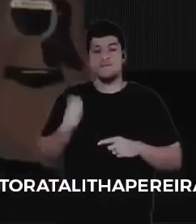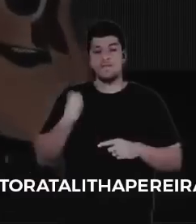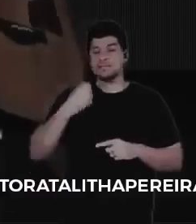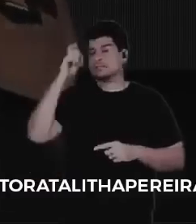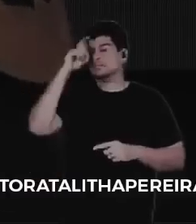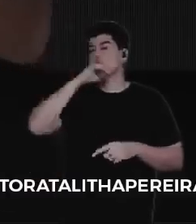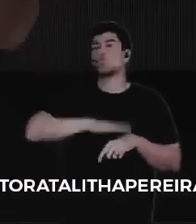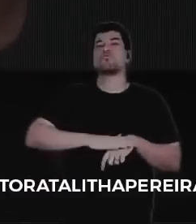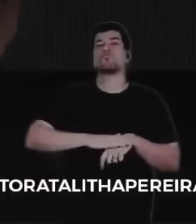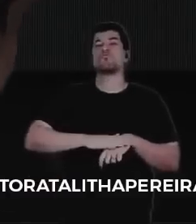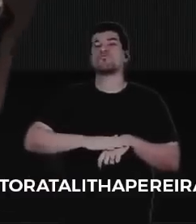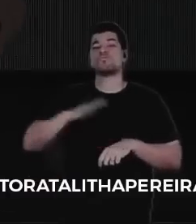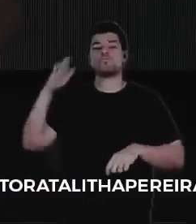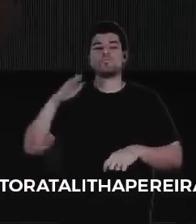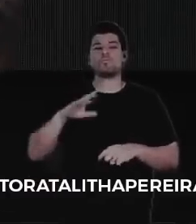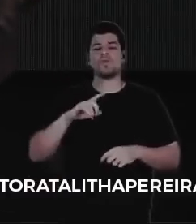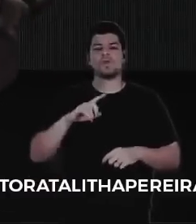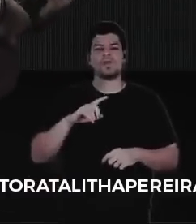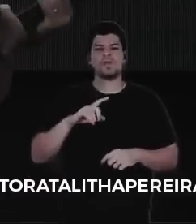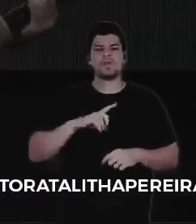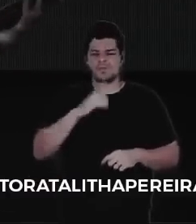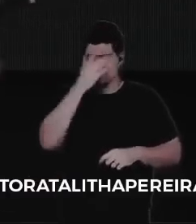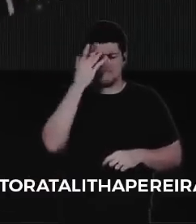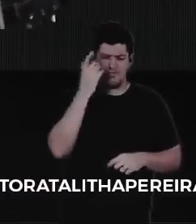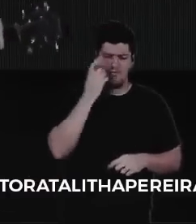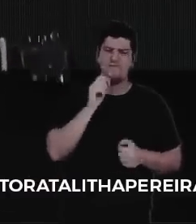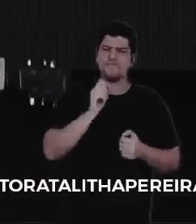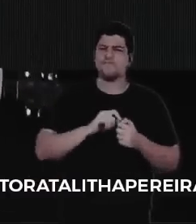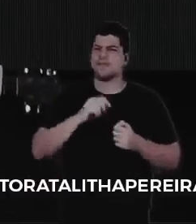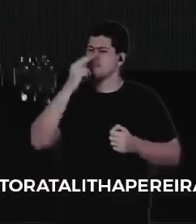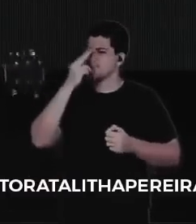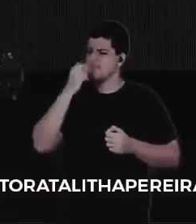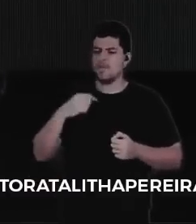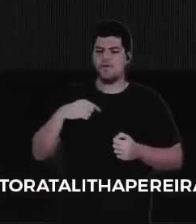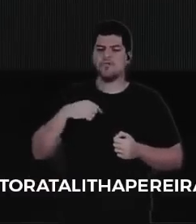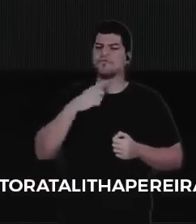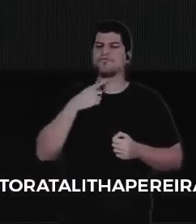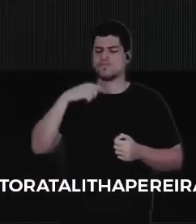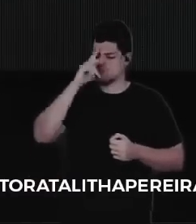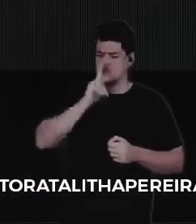força, do seu próprio jeito. Não pedem a opinião de Deus.